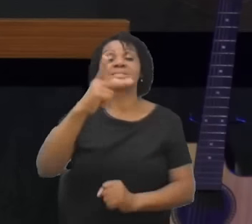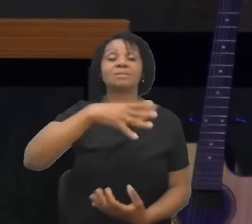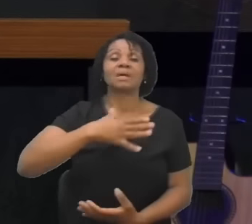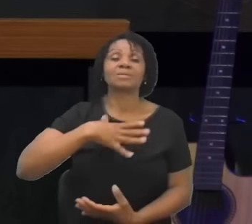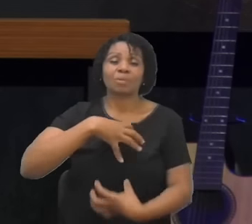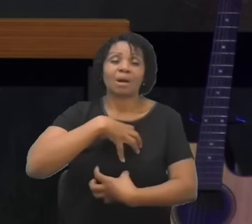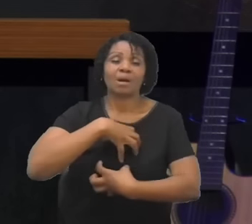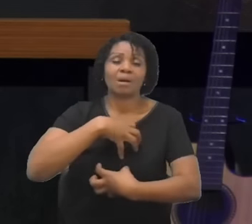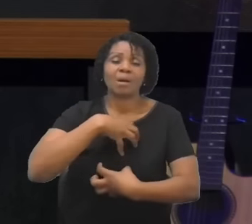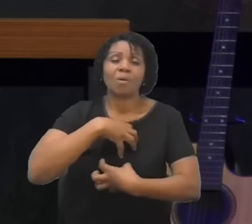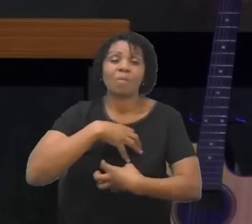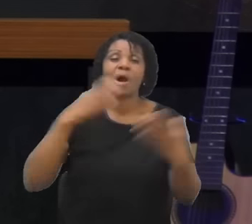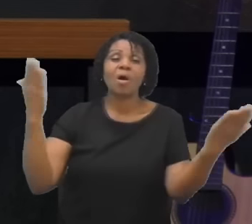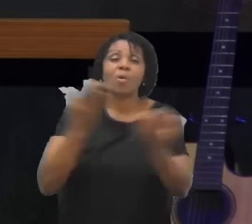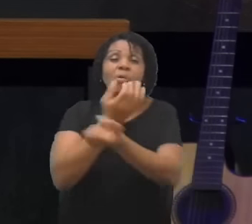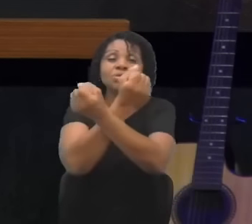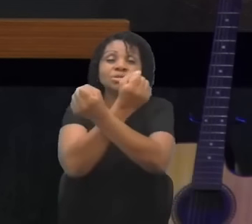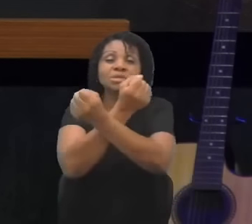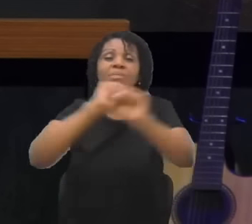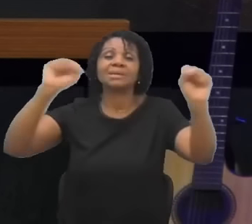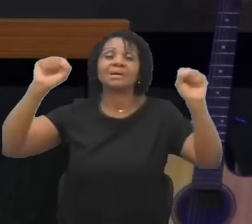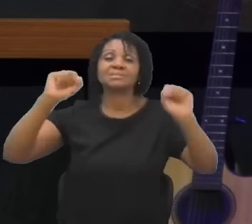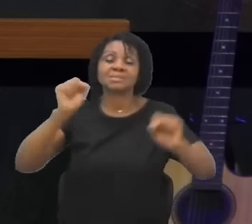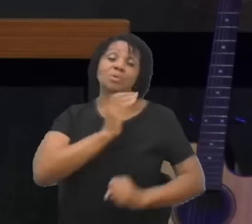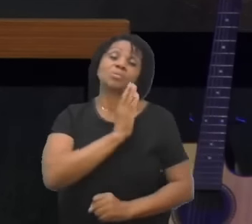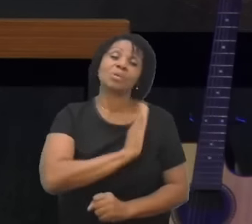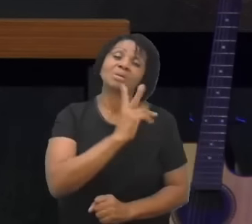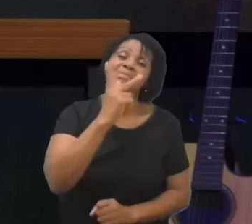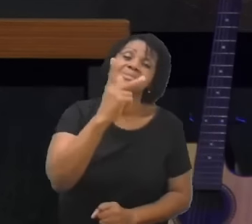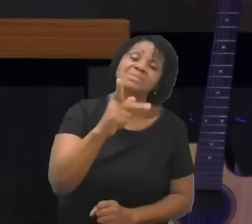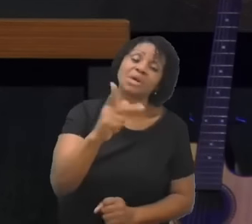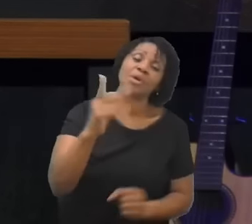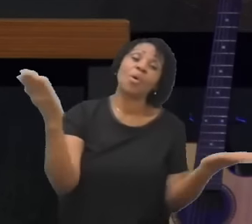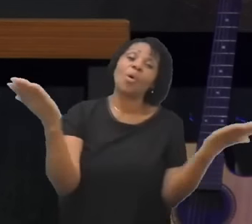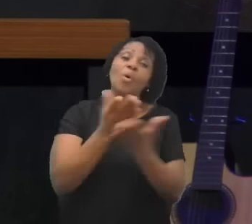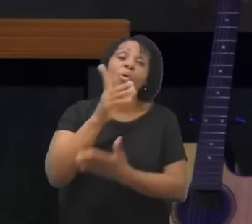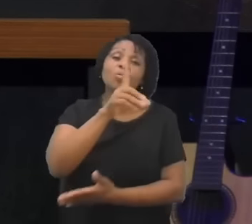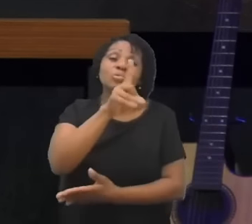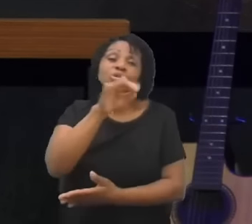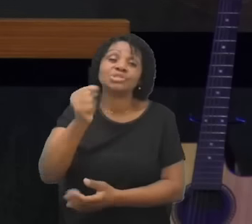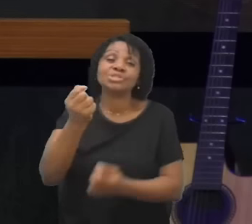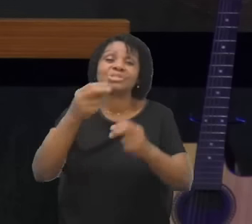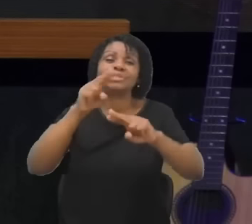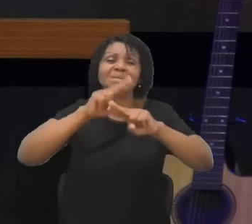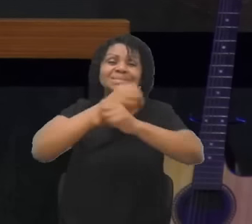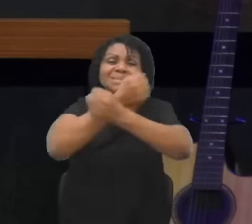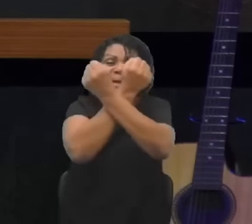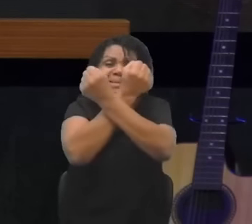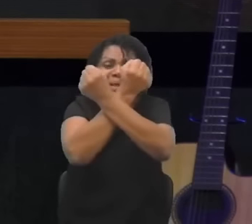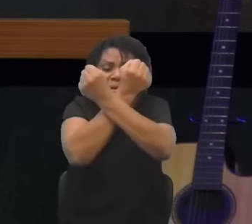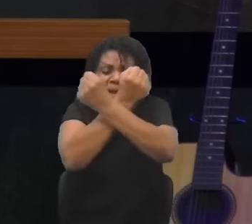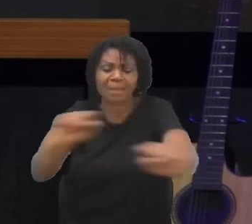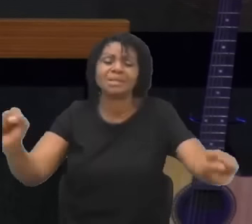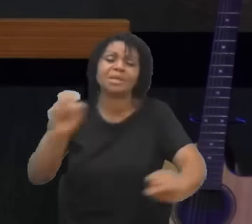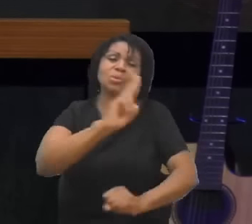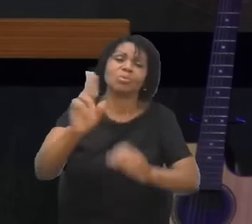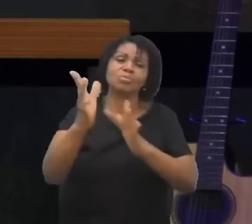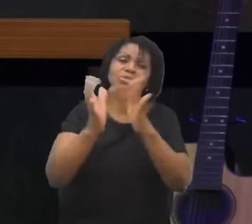alma. Hoje é dia de libertação no teu coração. Hoje é dia de cadeias caírem por